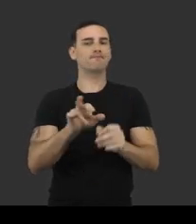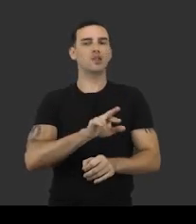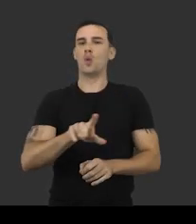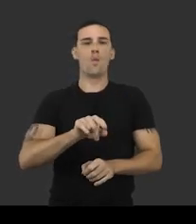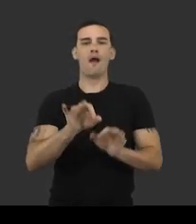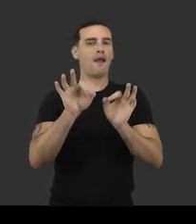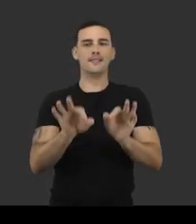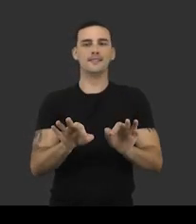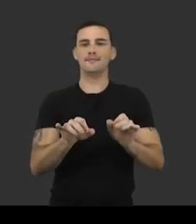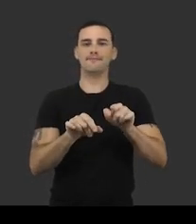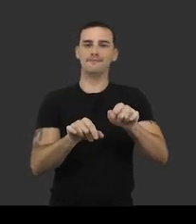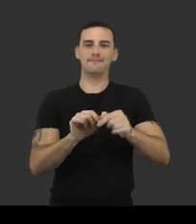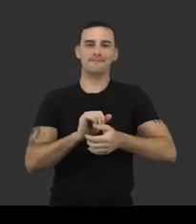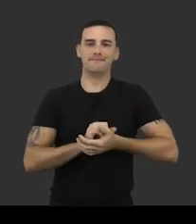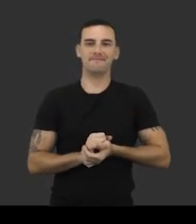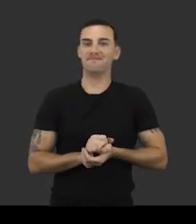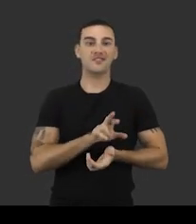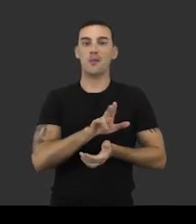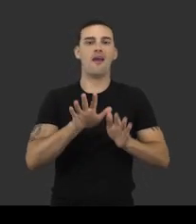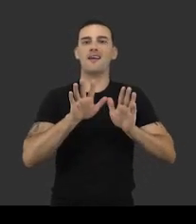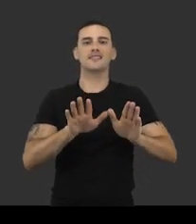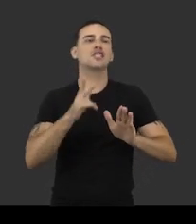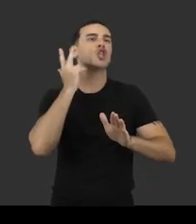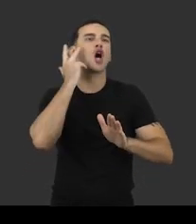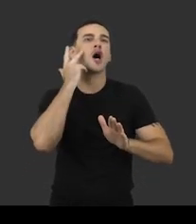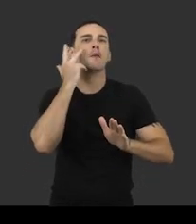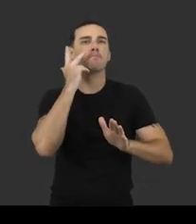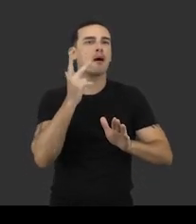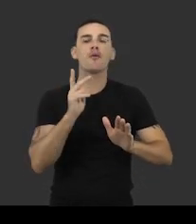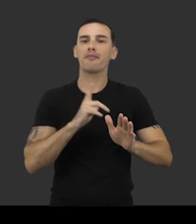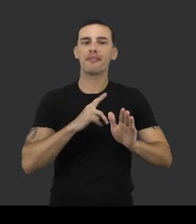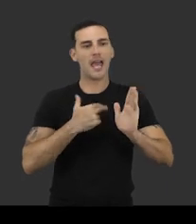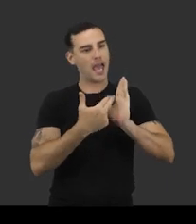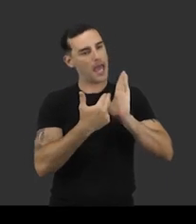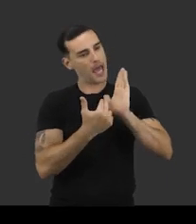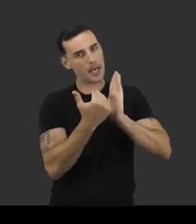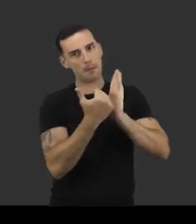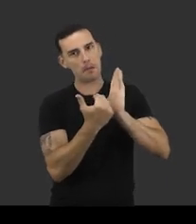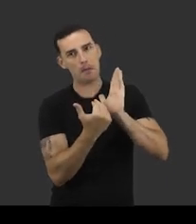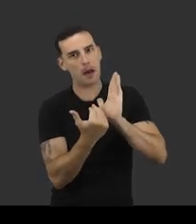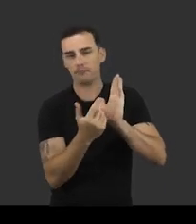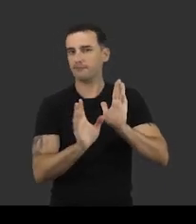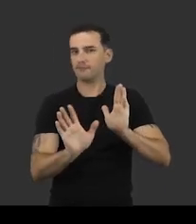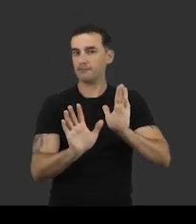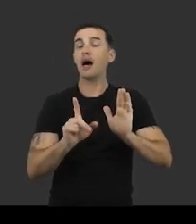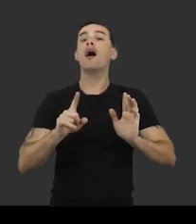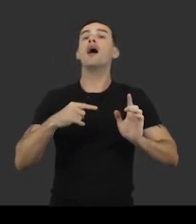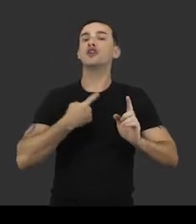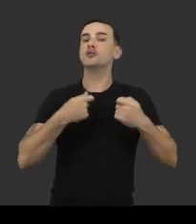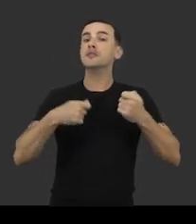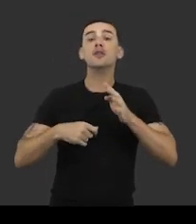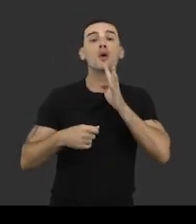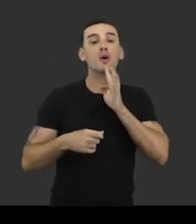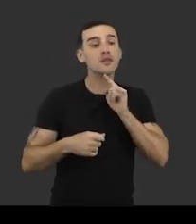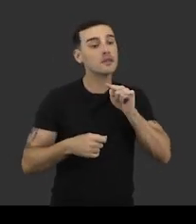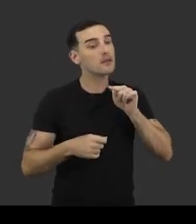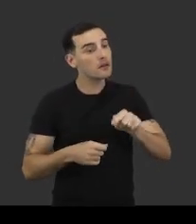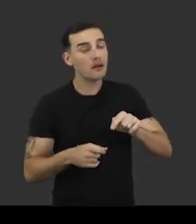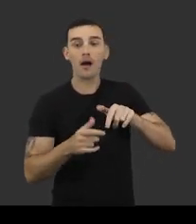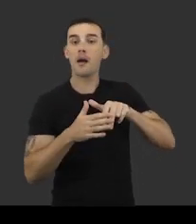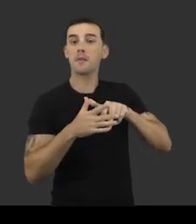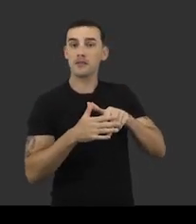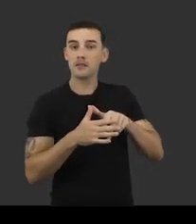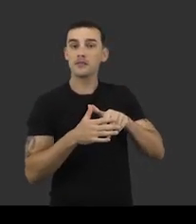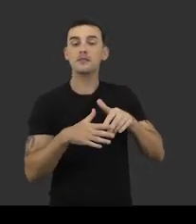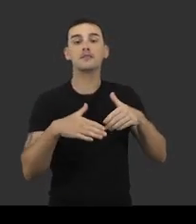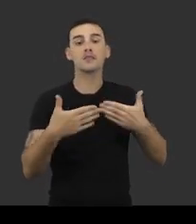assim. Não é assim que a banda toca, né? A gente precisa conhecer esse paciente, saber